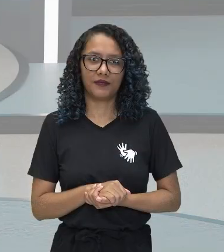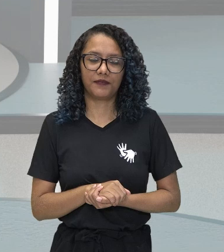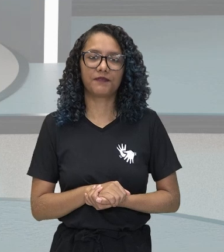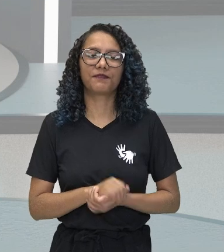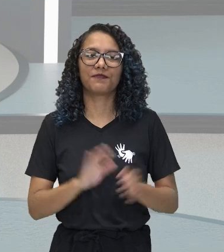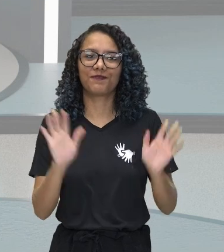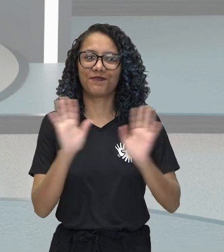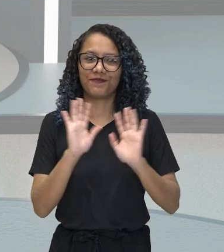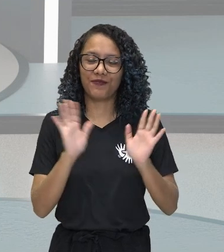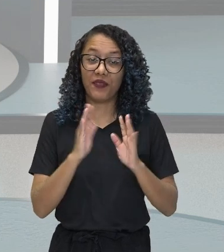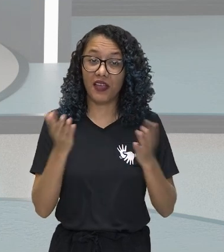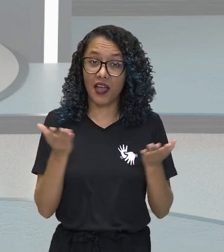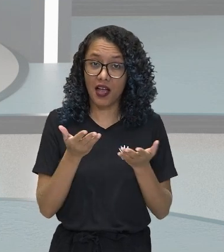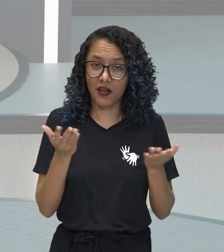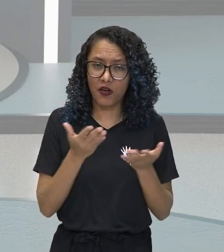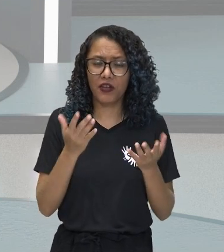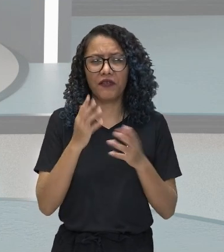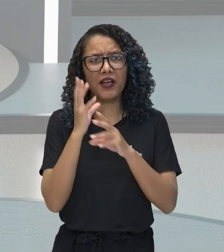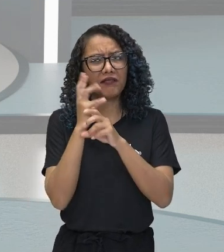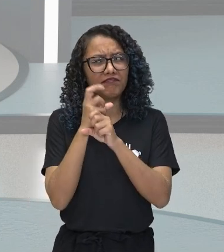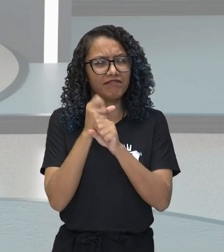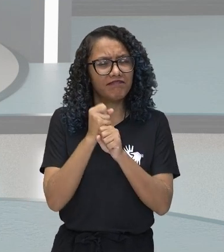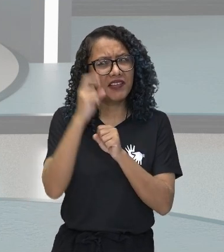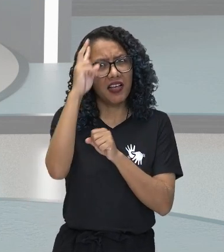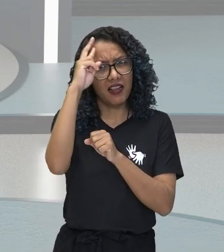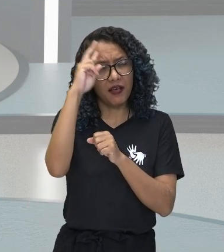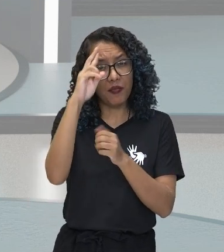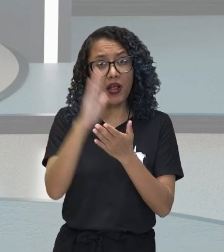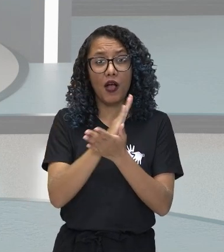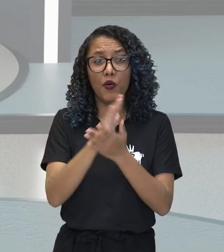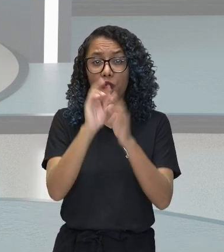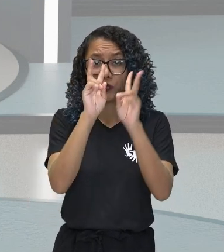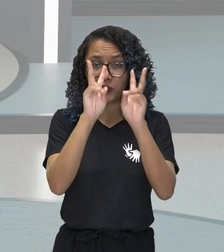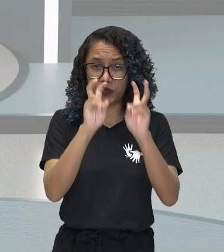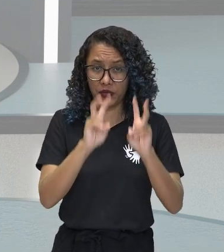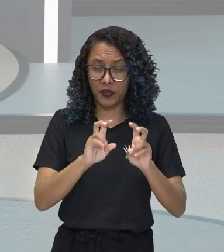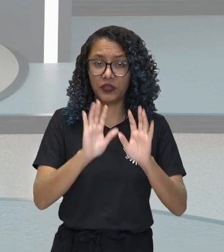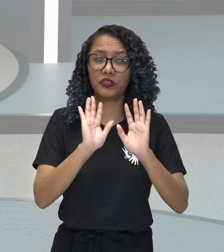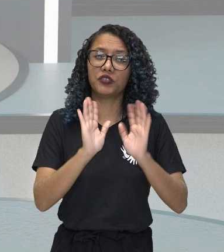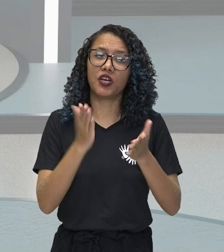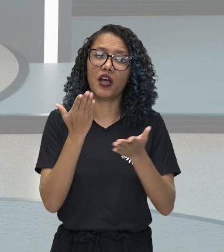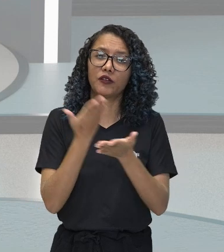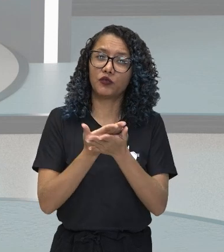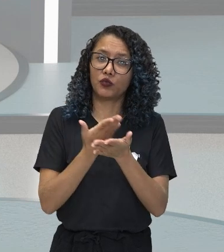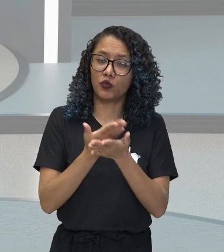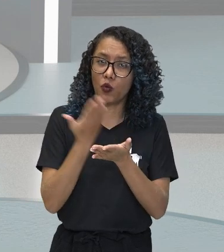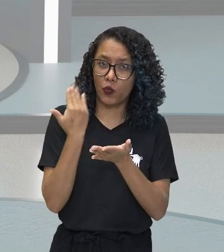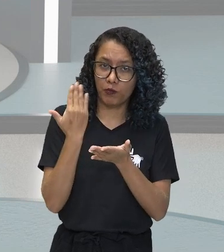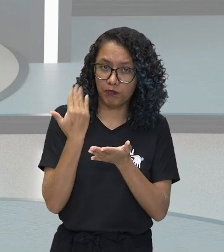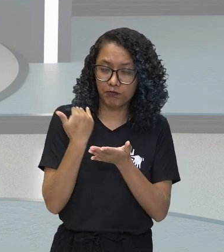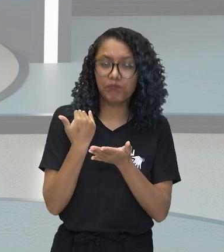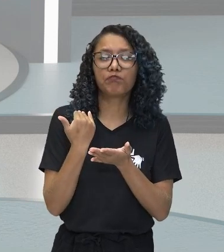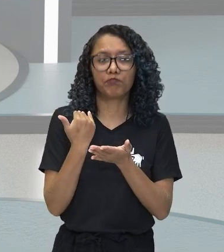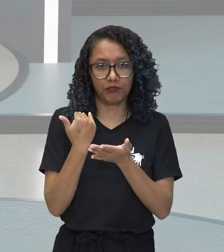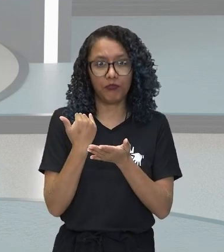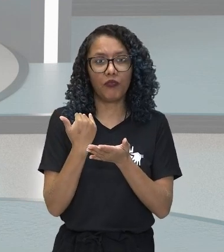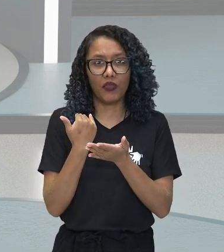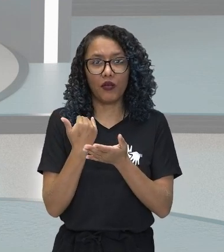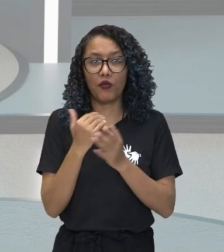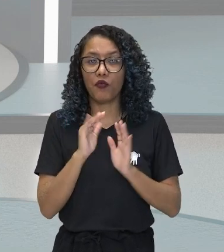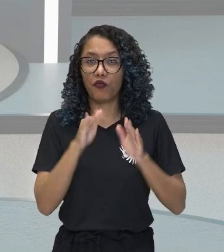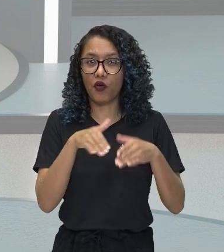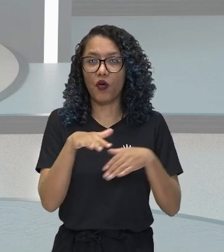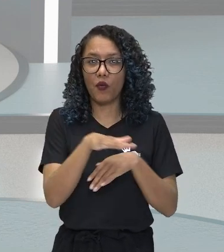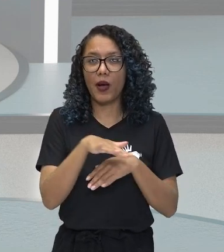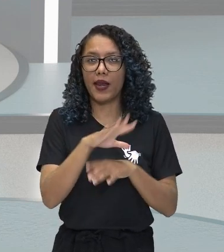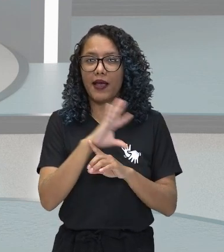Olá! Vamos então recordar, revisitar os conteúdos que nós vimos, nesta jornada pelo mundo das artes. Então, a gente